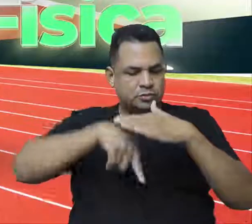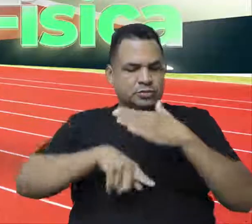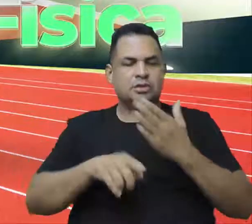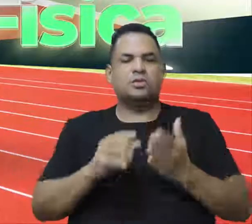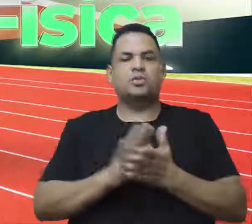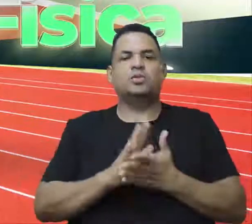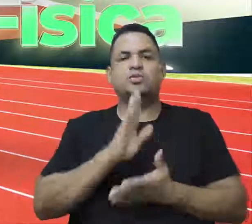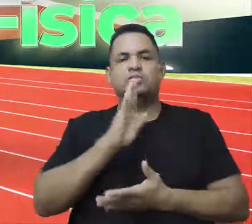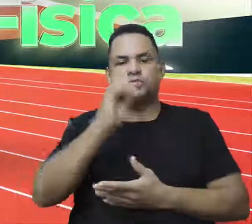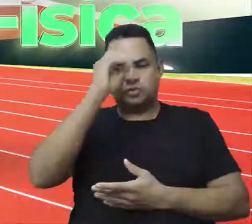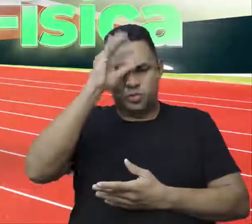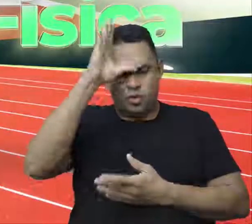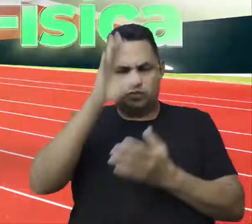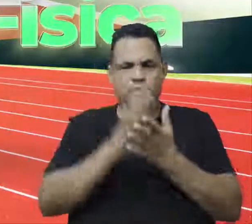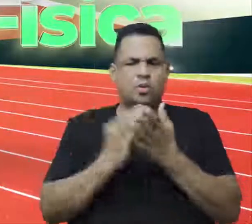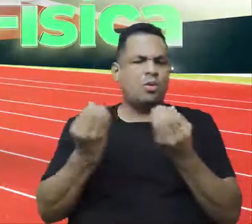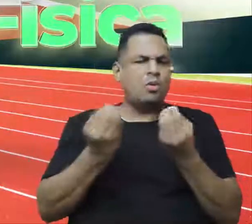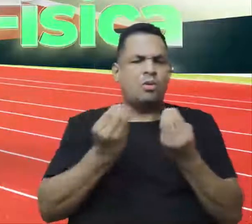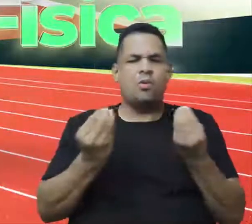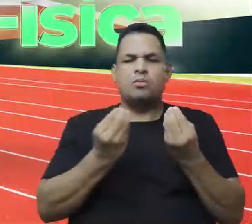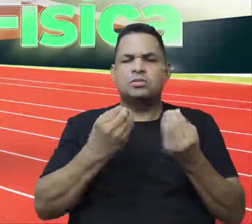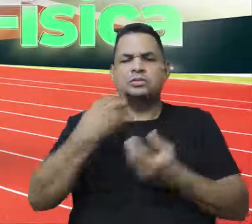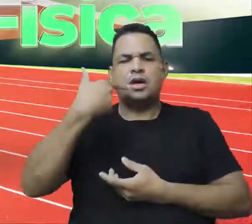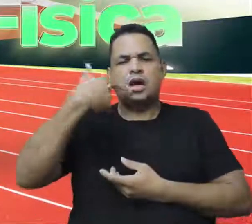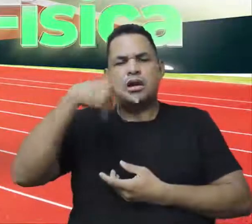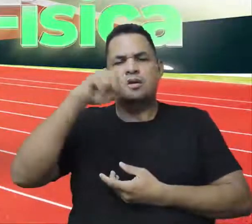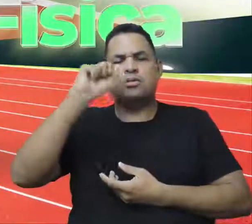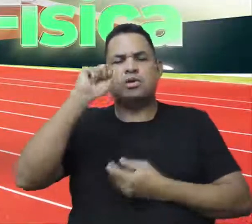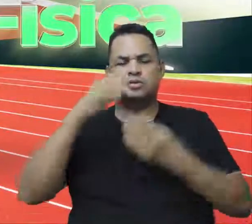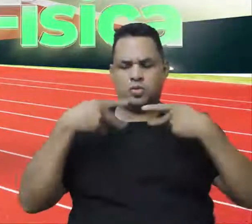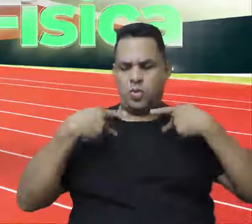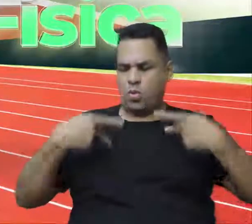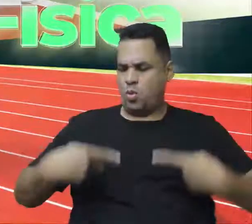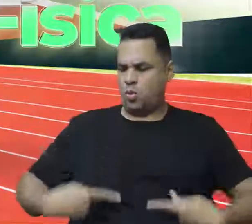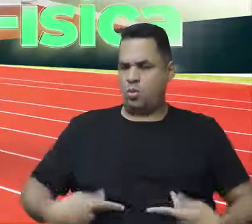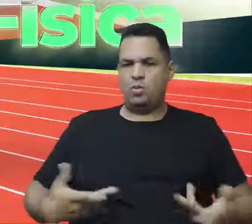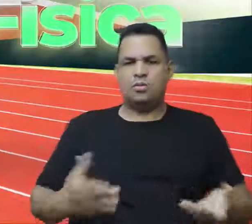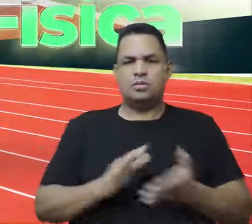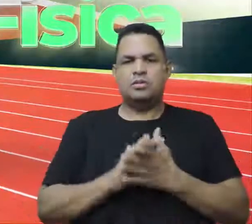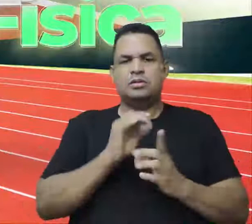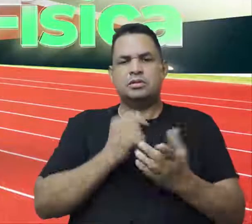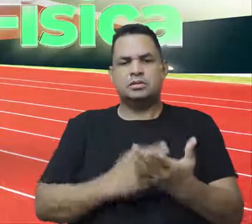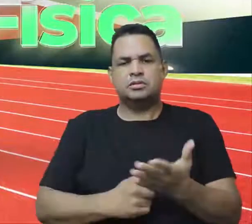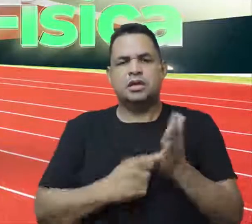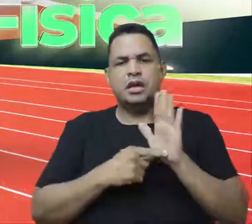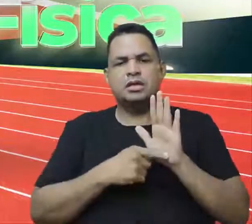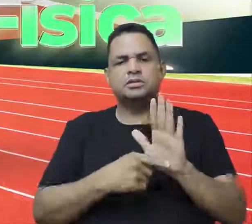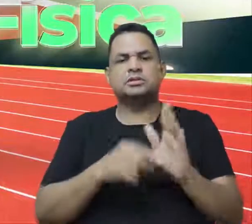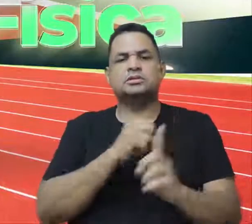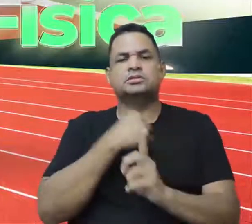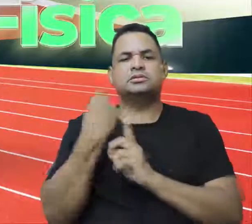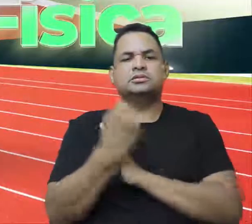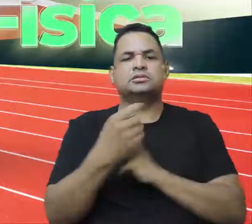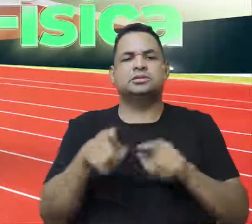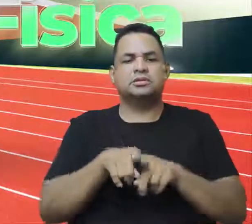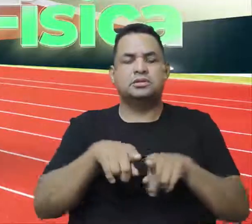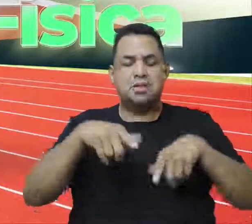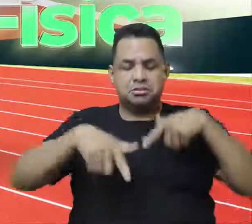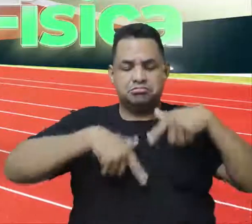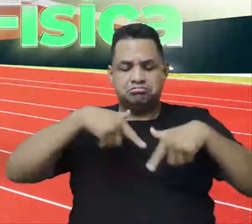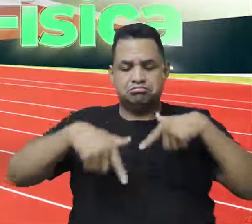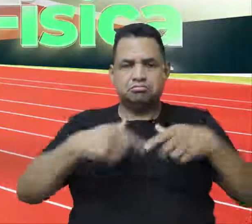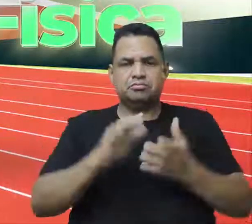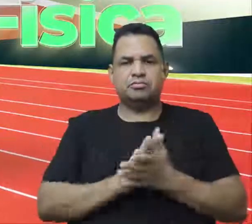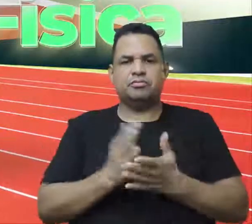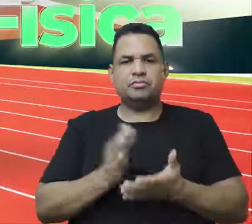pouco como que essa linguagem corporal vai nos ajudar aí na sociedade e no mercado de trabalho. Vamos